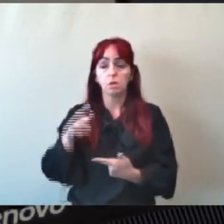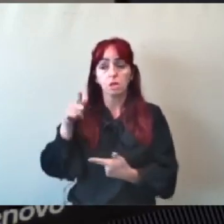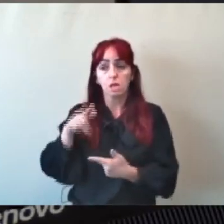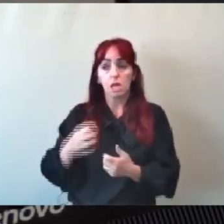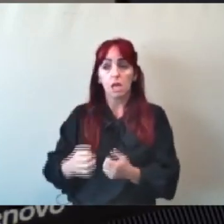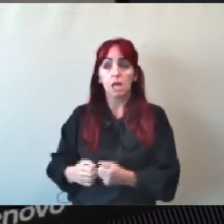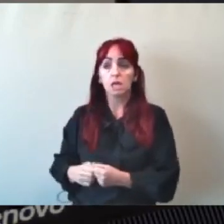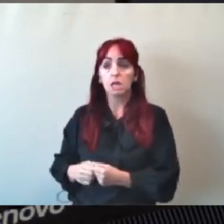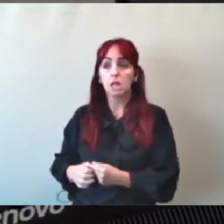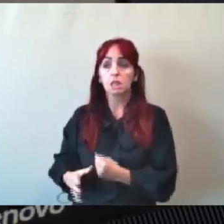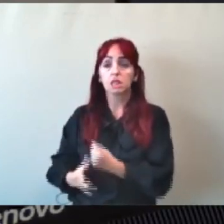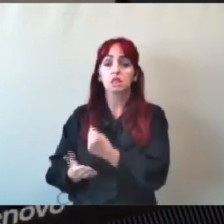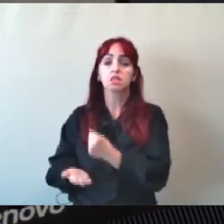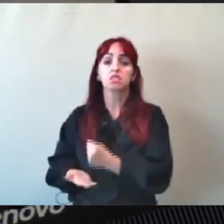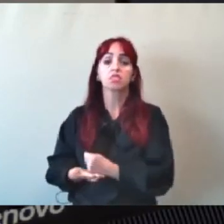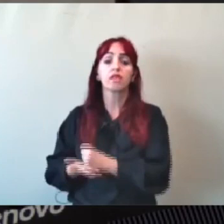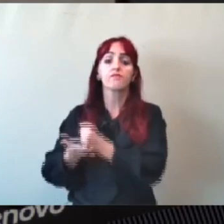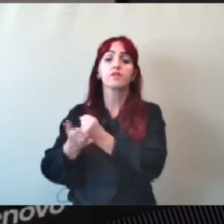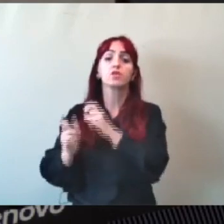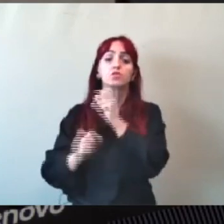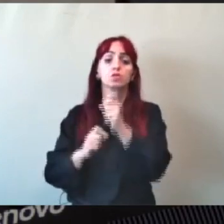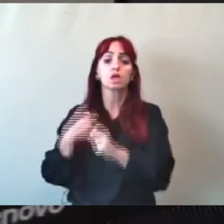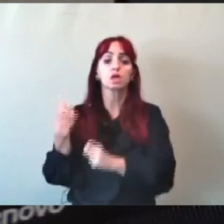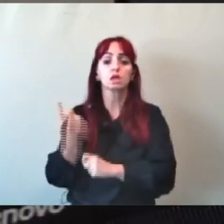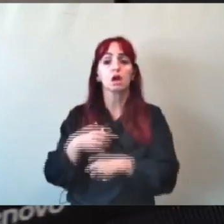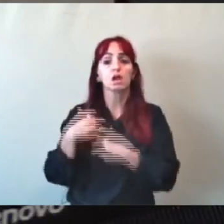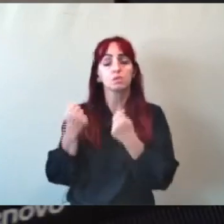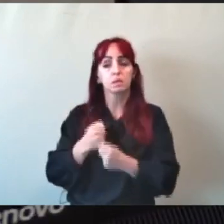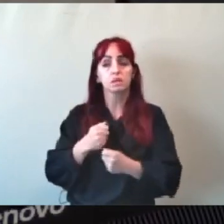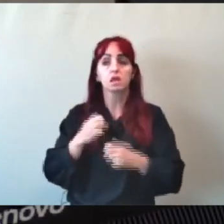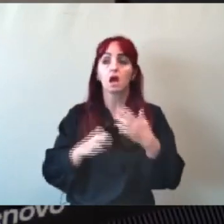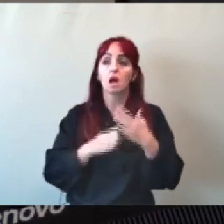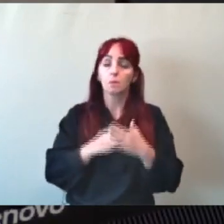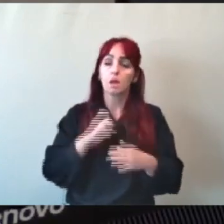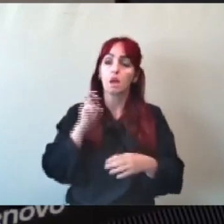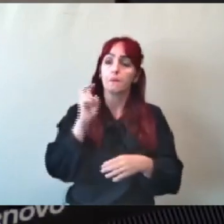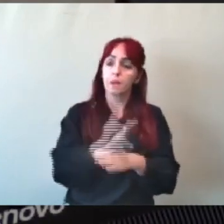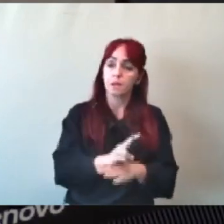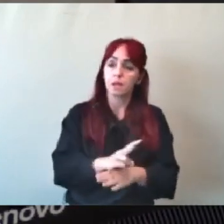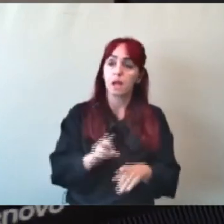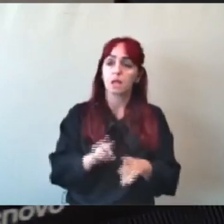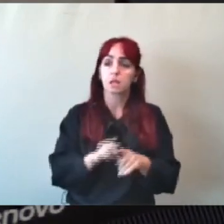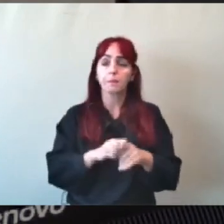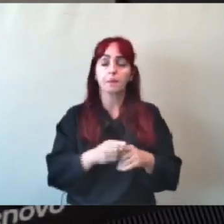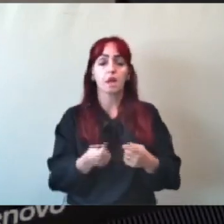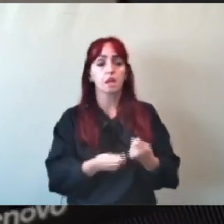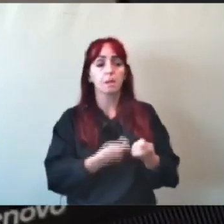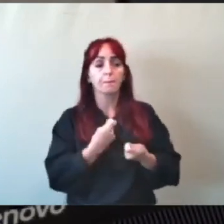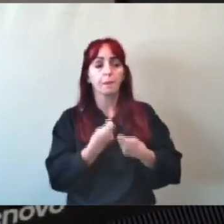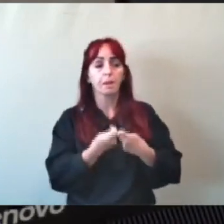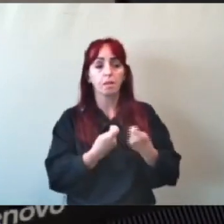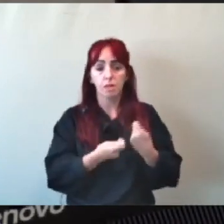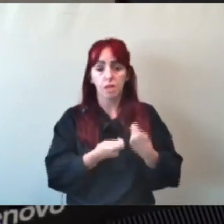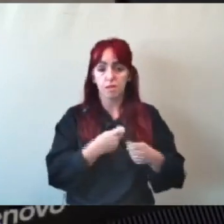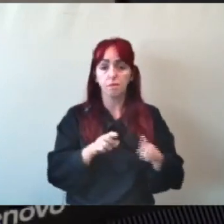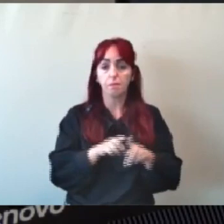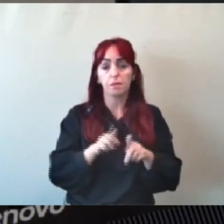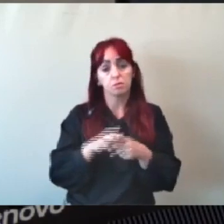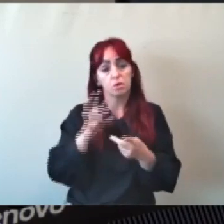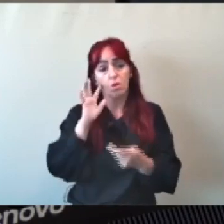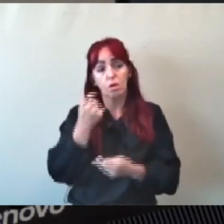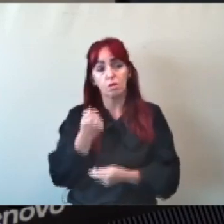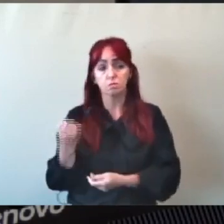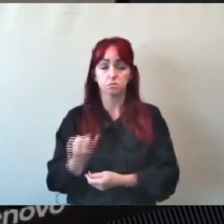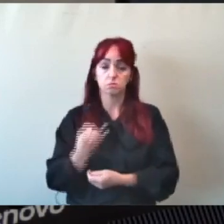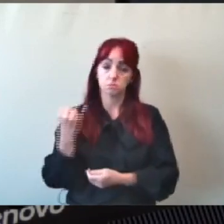né, devemos empregar, devemos empreender, né? Então, eu acho que seria muito importante isso. Nós estamos